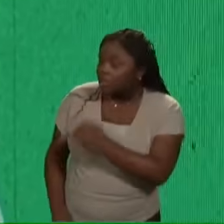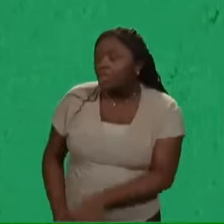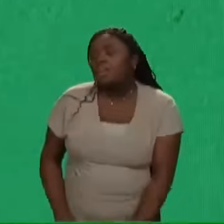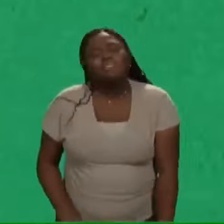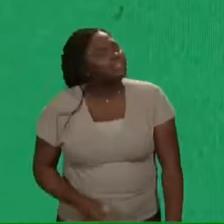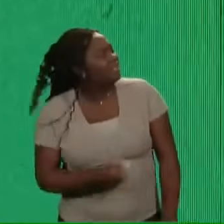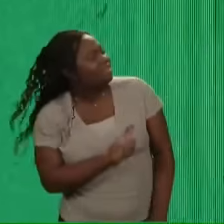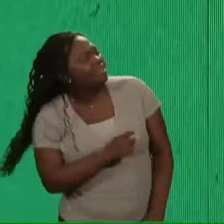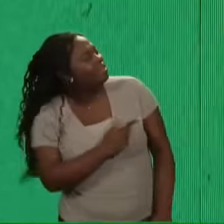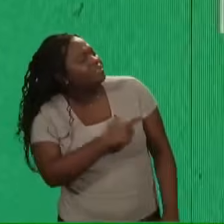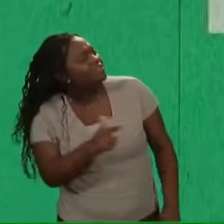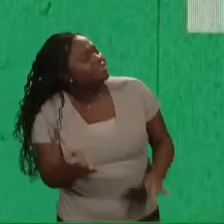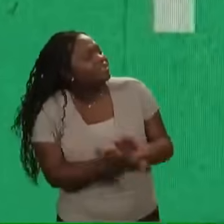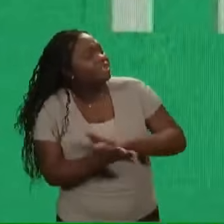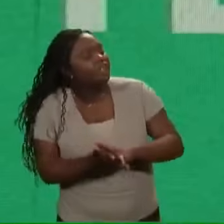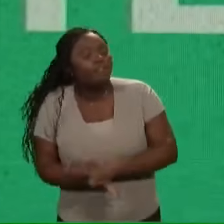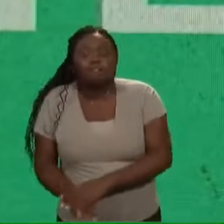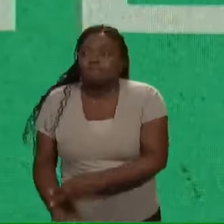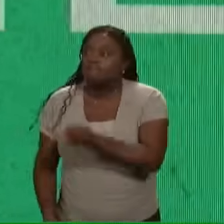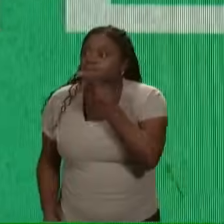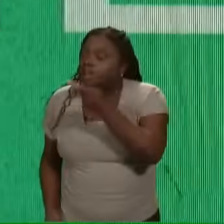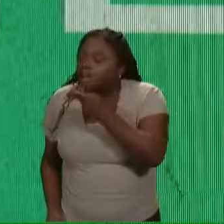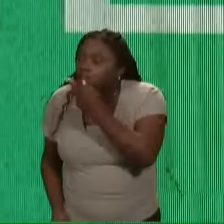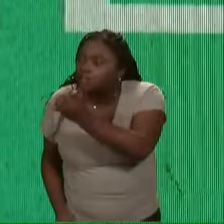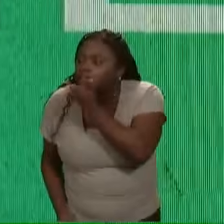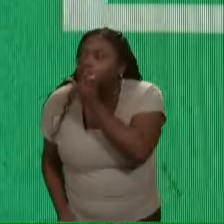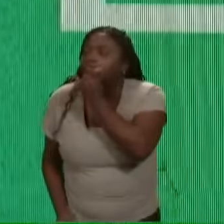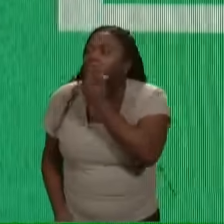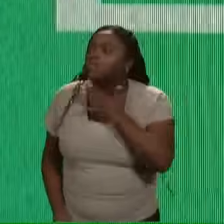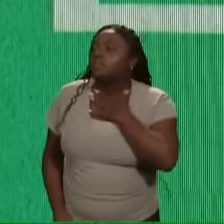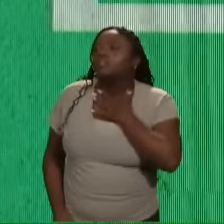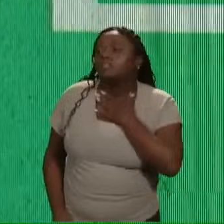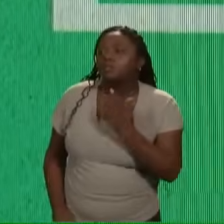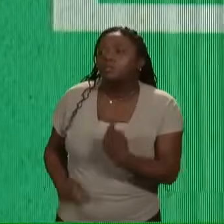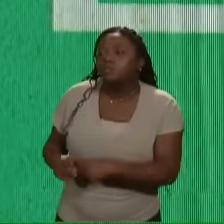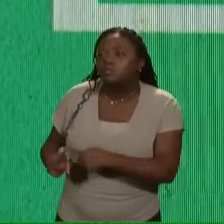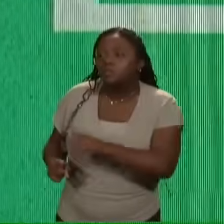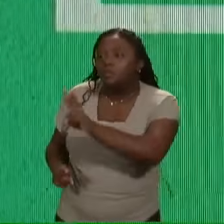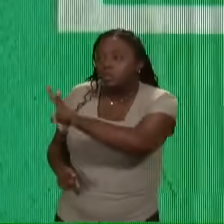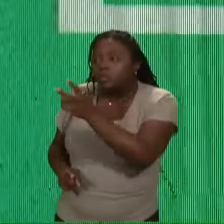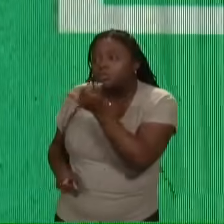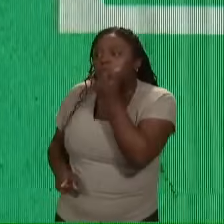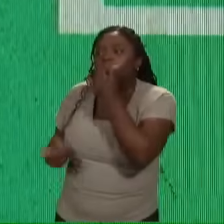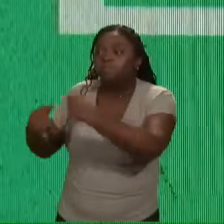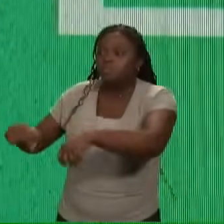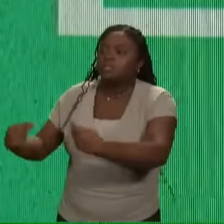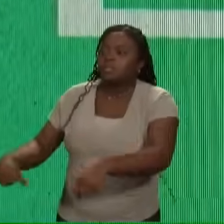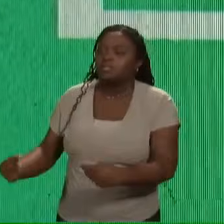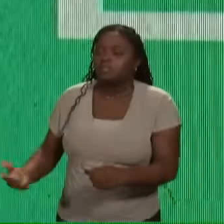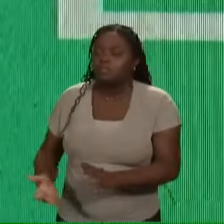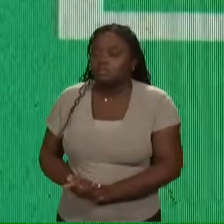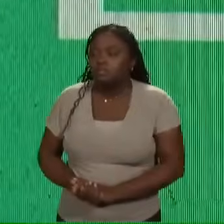tem nada não. Eu falei: abre a boca e fala que me perdoa, senão você vai ter que me dar dois perdão.